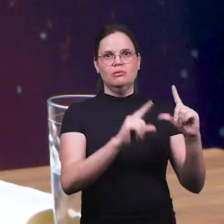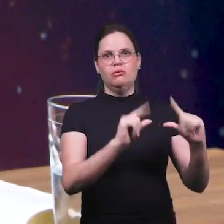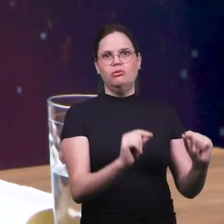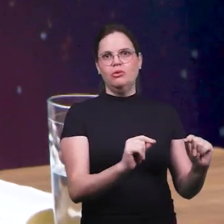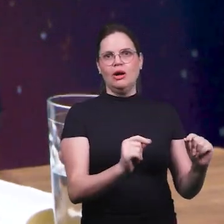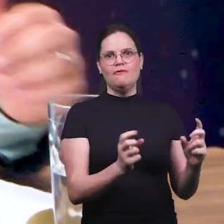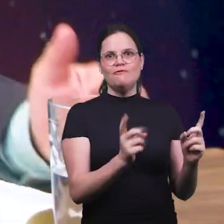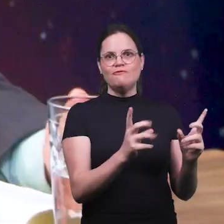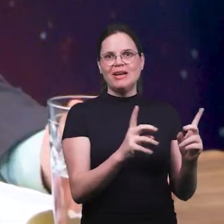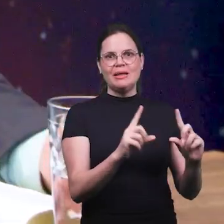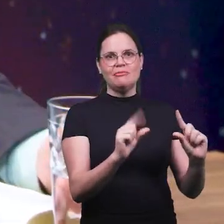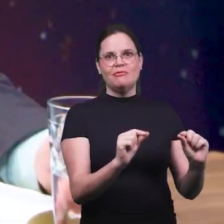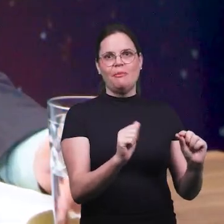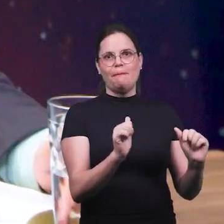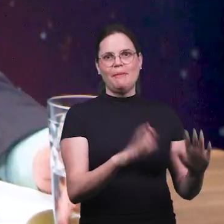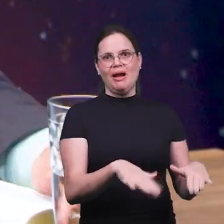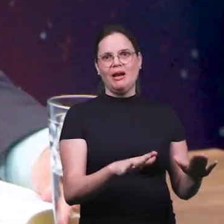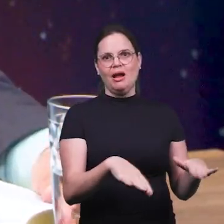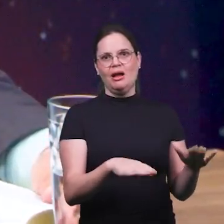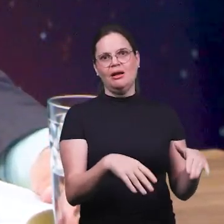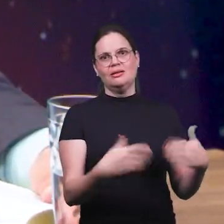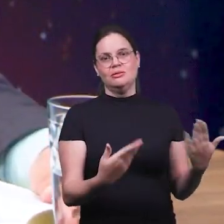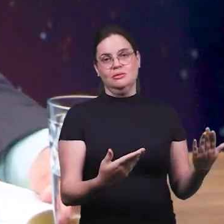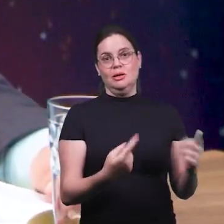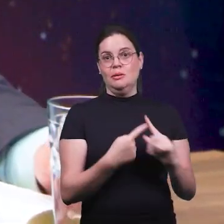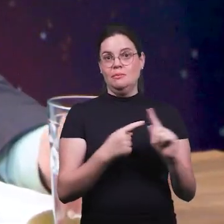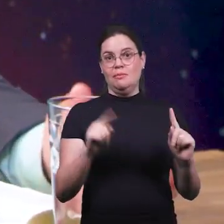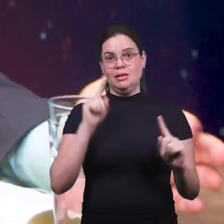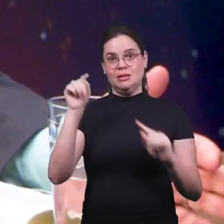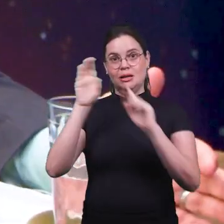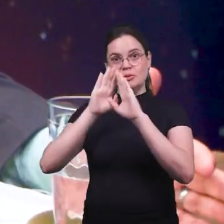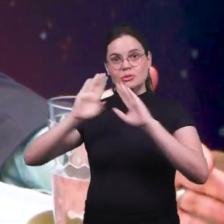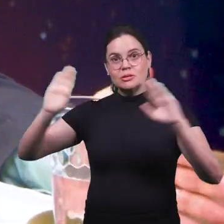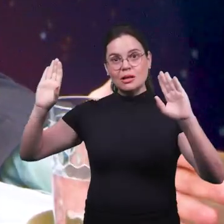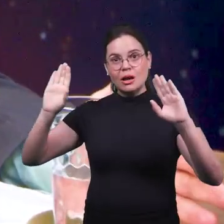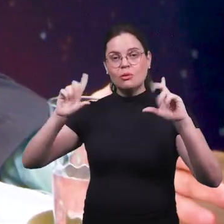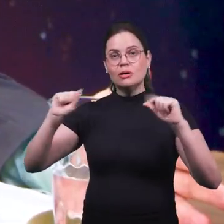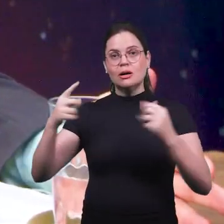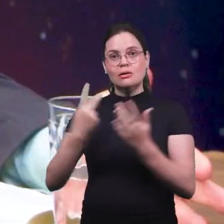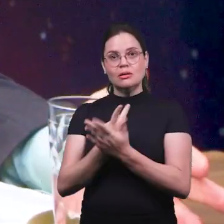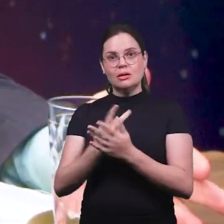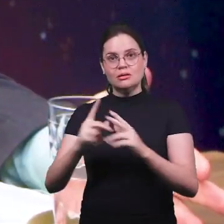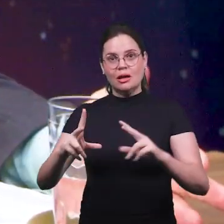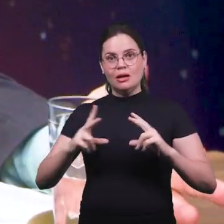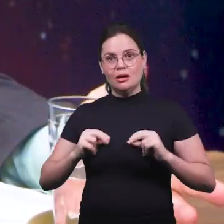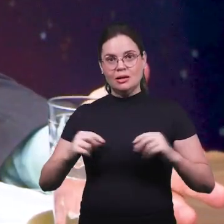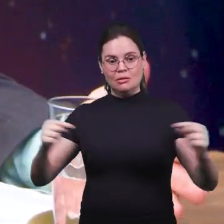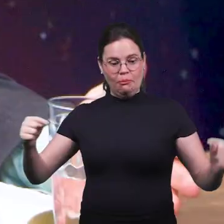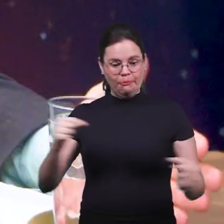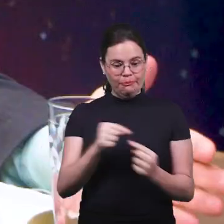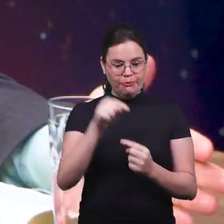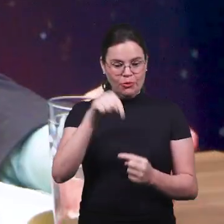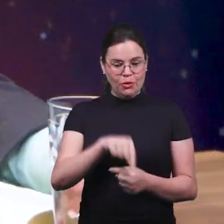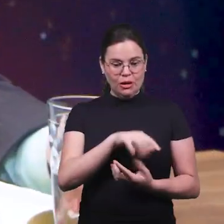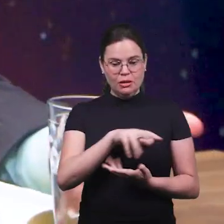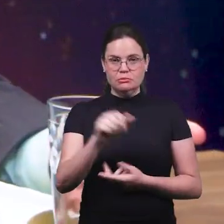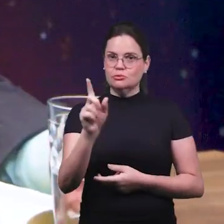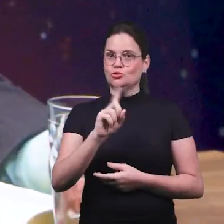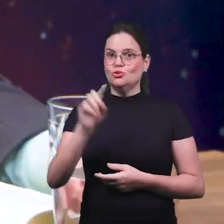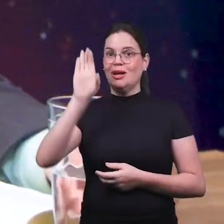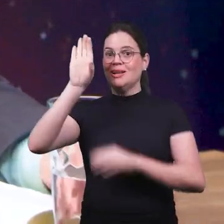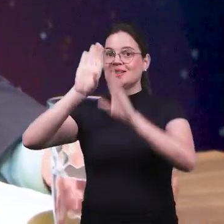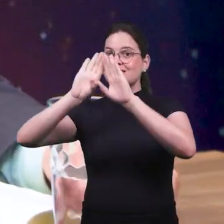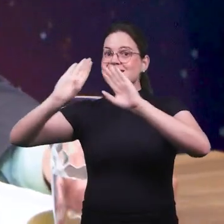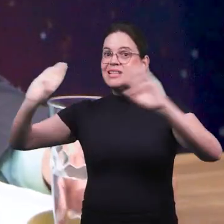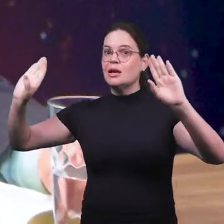com aquilo que é dessa vida. Mas a herança do Senhor, ela não está relacionada com aquilo que é desta vida. O valor dela está na eternidade,